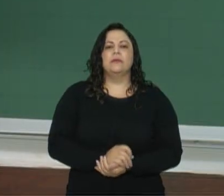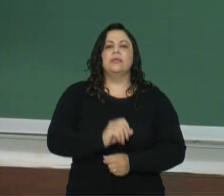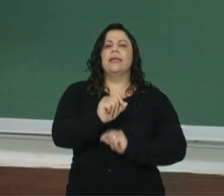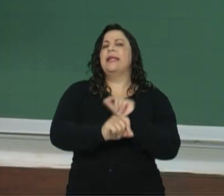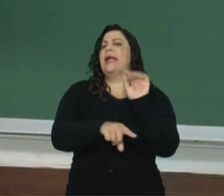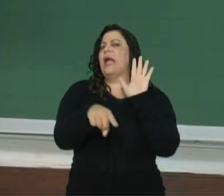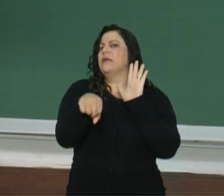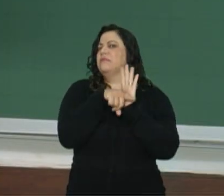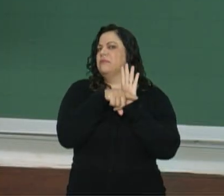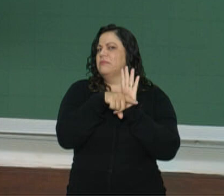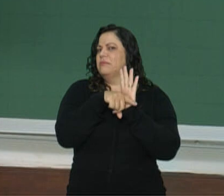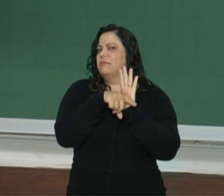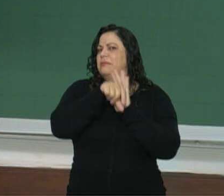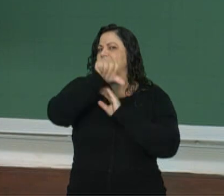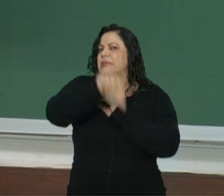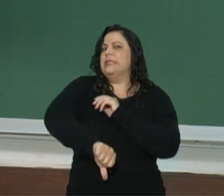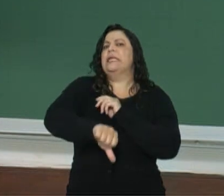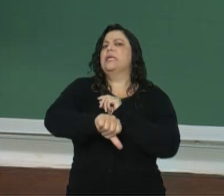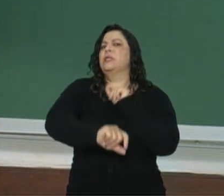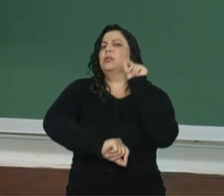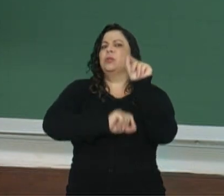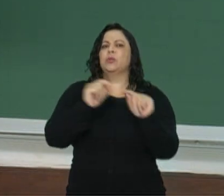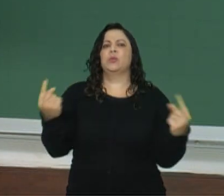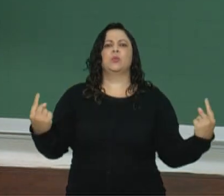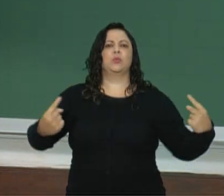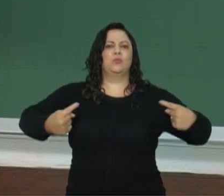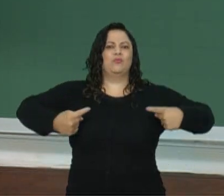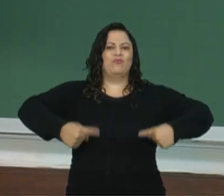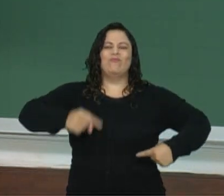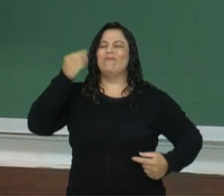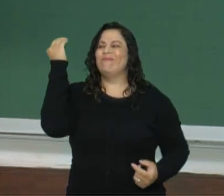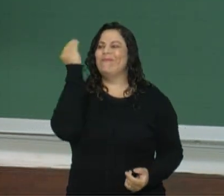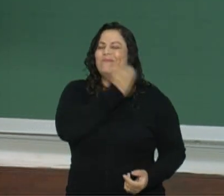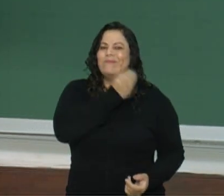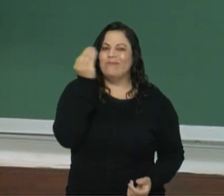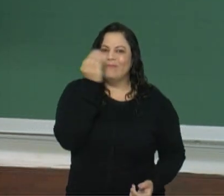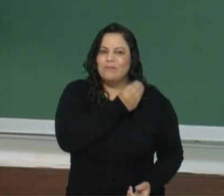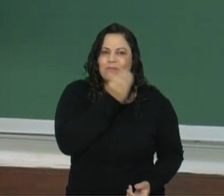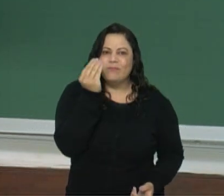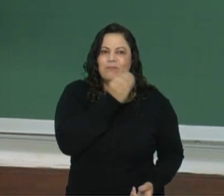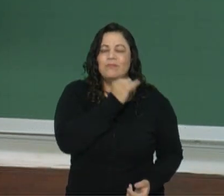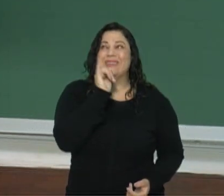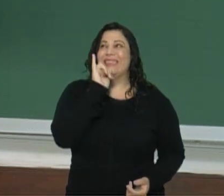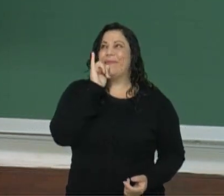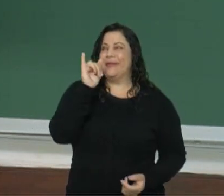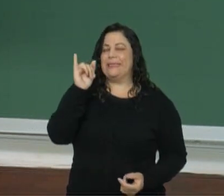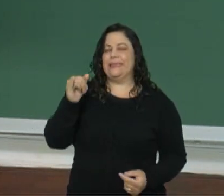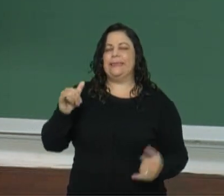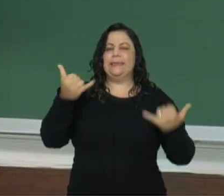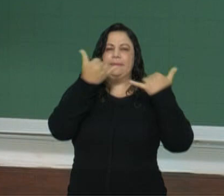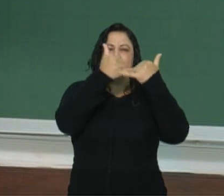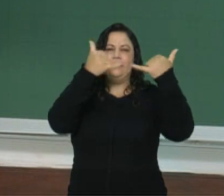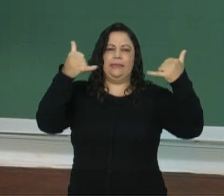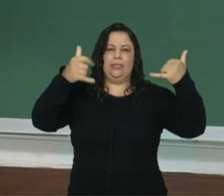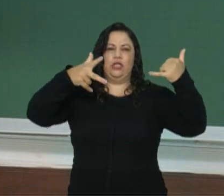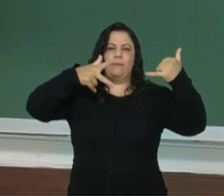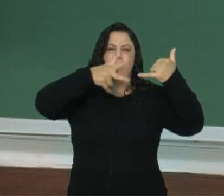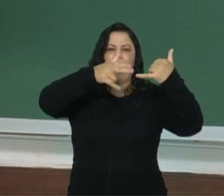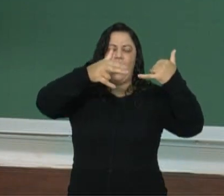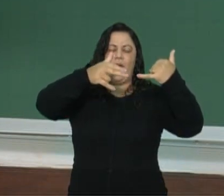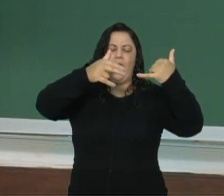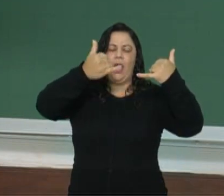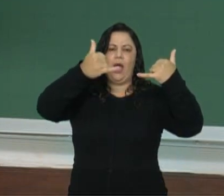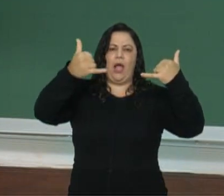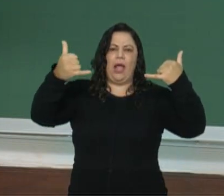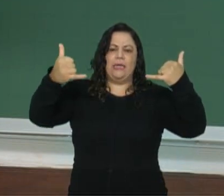Ela enfraquece a força vital, como se fosse uma queda de energia. Né? De vez em quando na sua casa ou